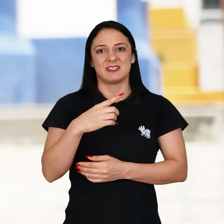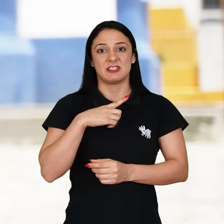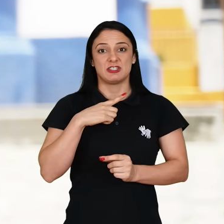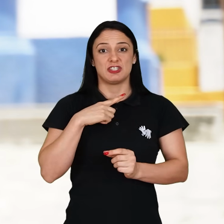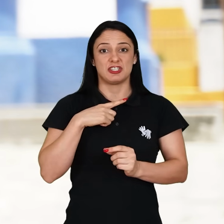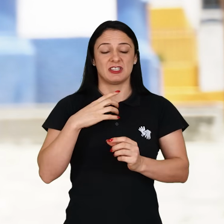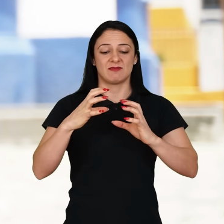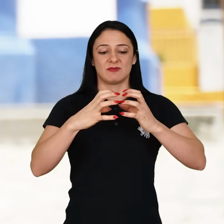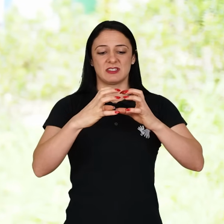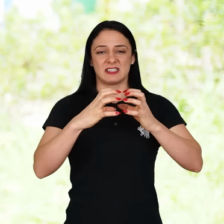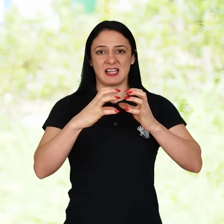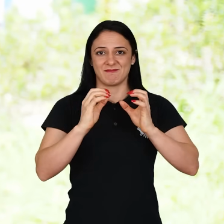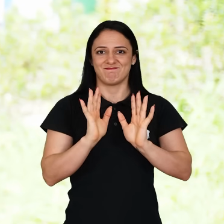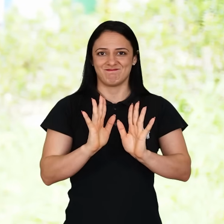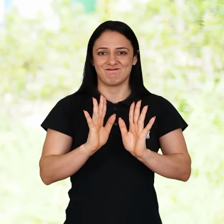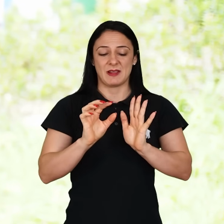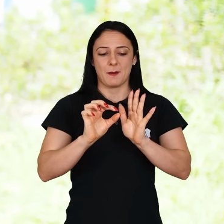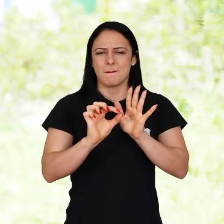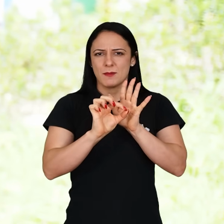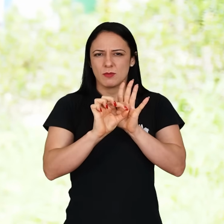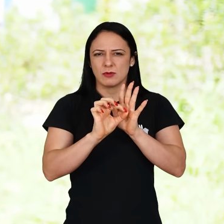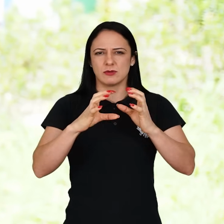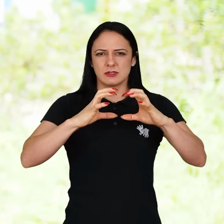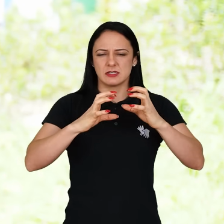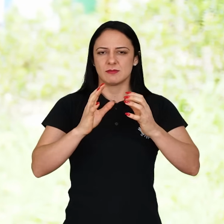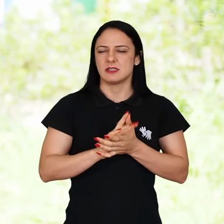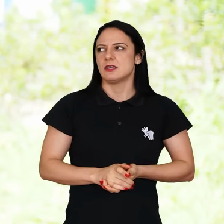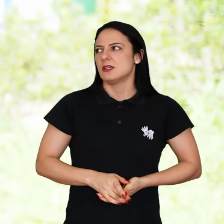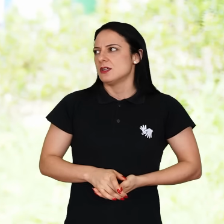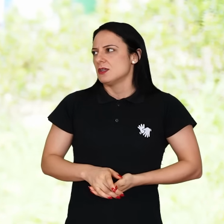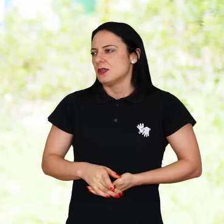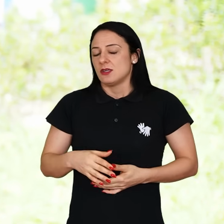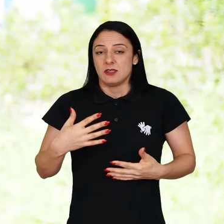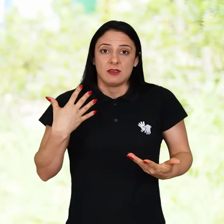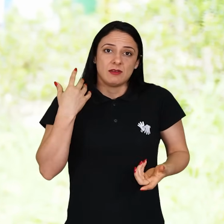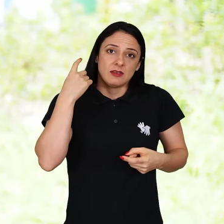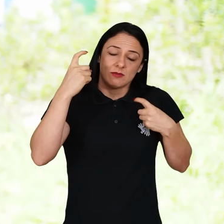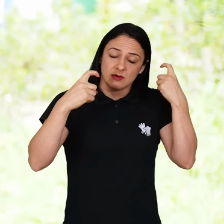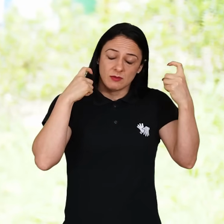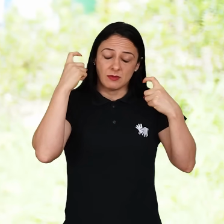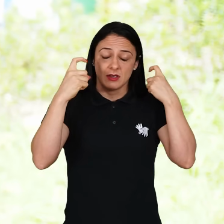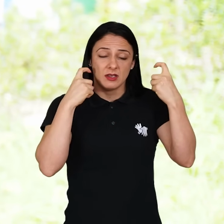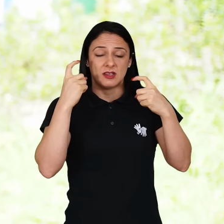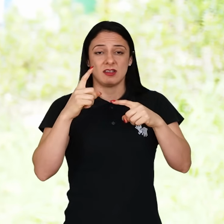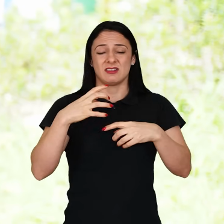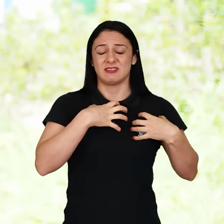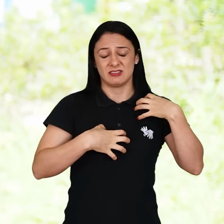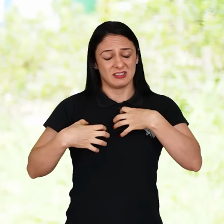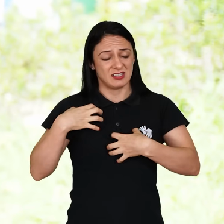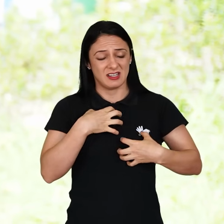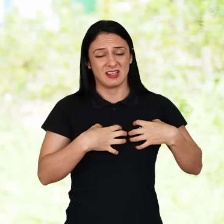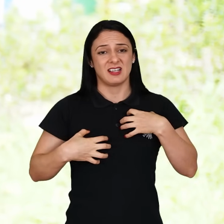com cisto no cérebro. E, tipo assim, a gente fica sem chão, né? É uma preocupação porque a gente não